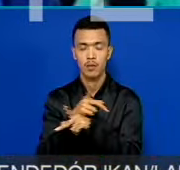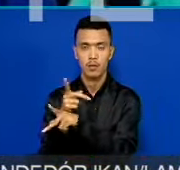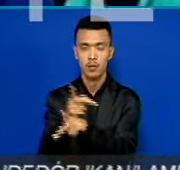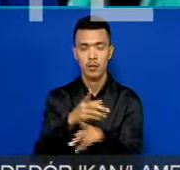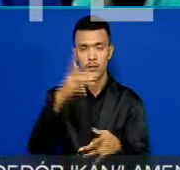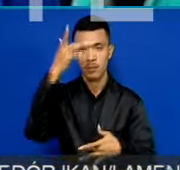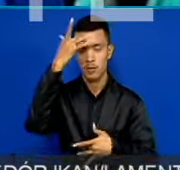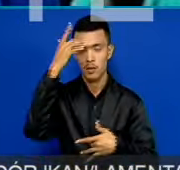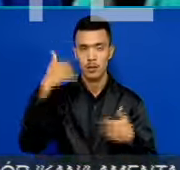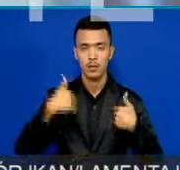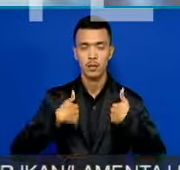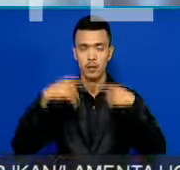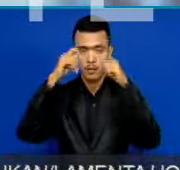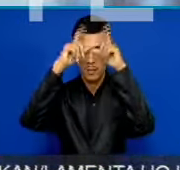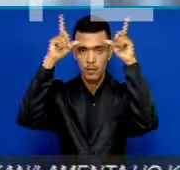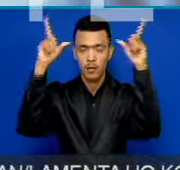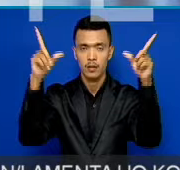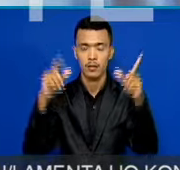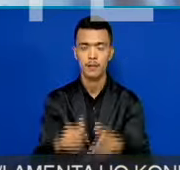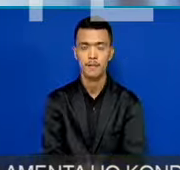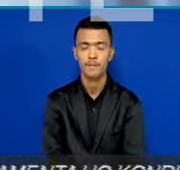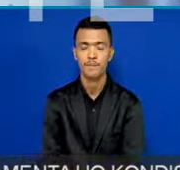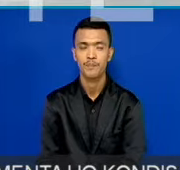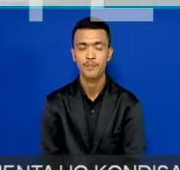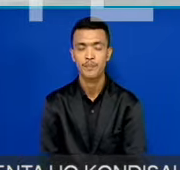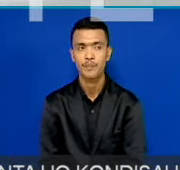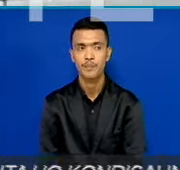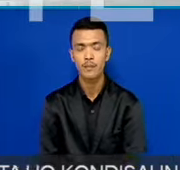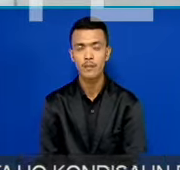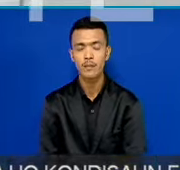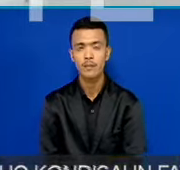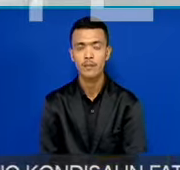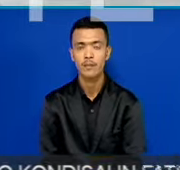rabies e harilaran. Husi Bobonaro, Triponio Marques, RTTL.